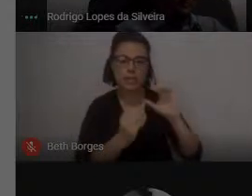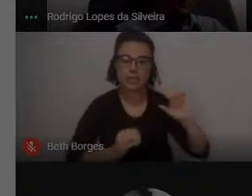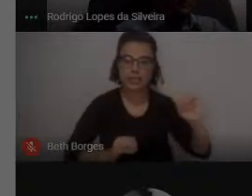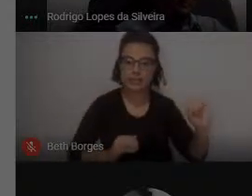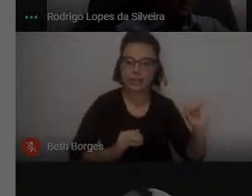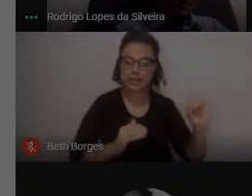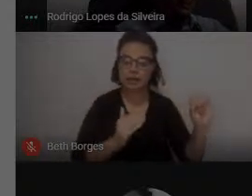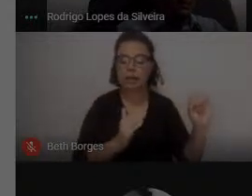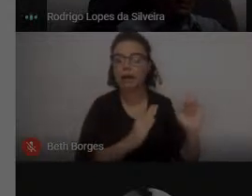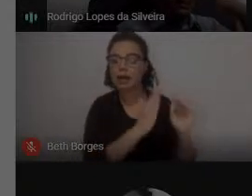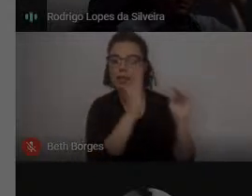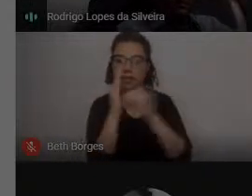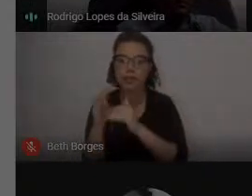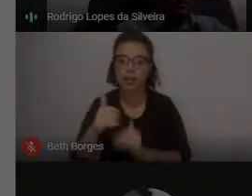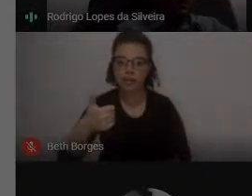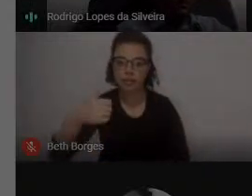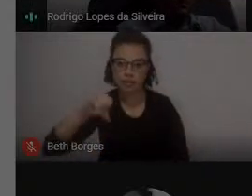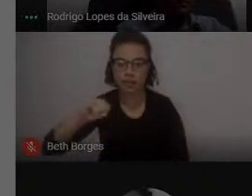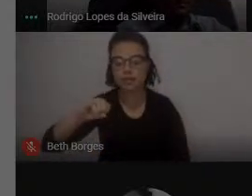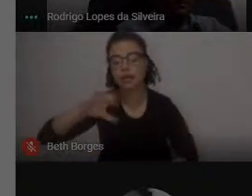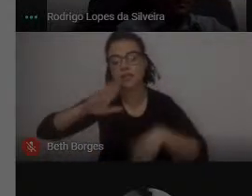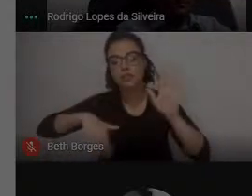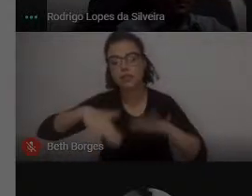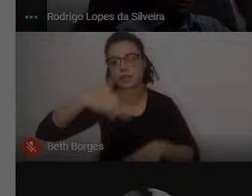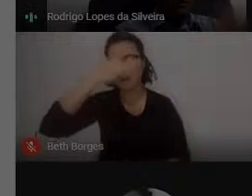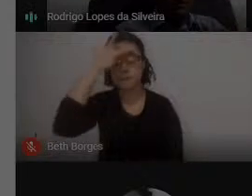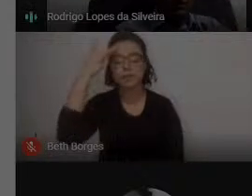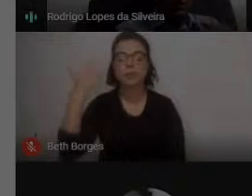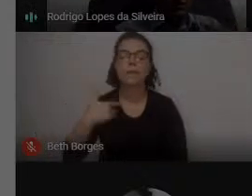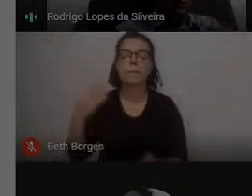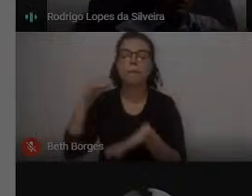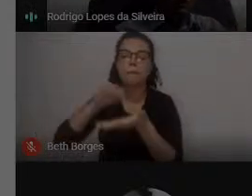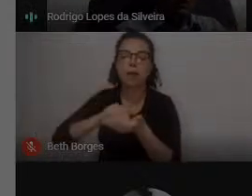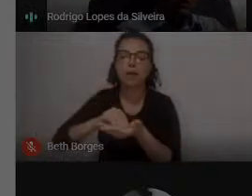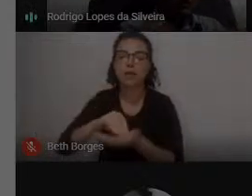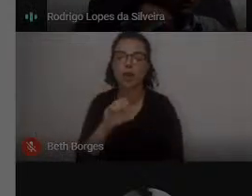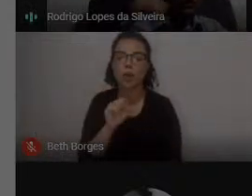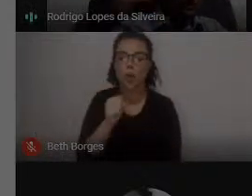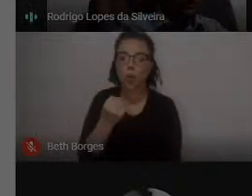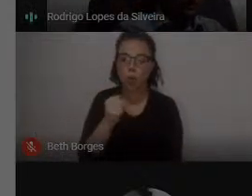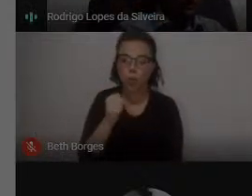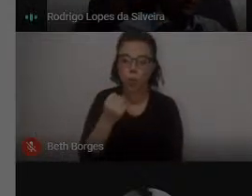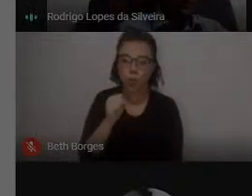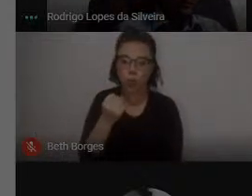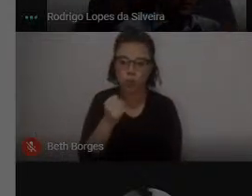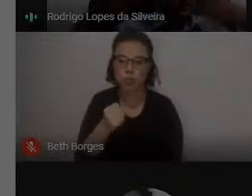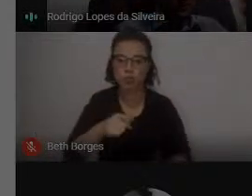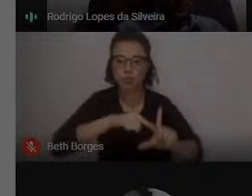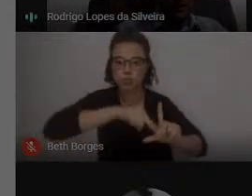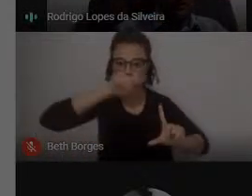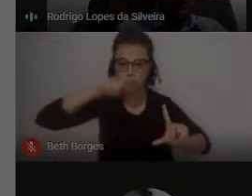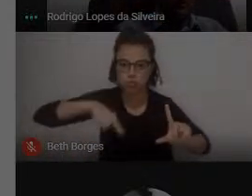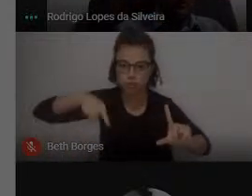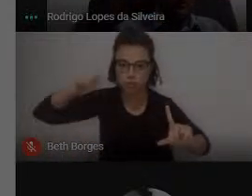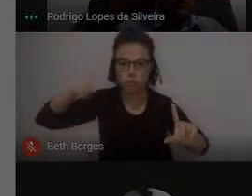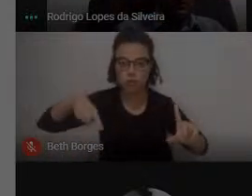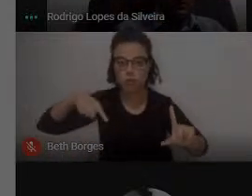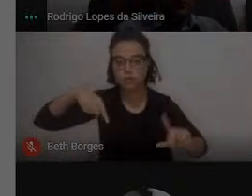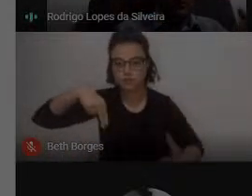8. Só que muitas vezes, quando ela avalia em 8, lembrando que quanto maior, mais ansioso